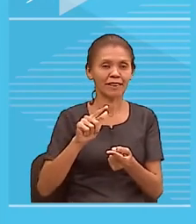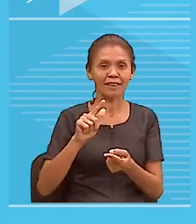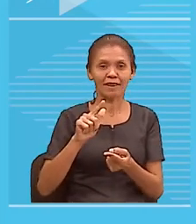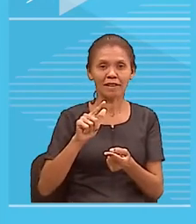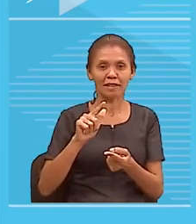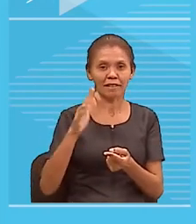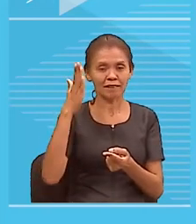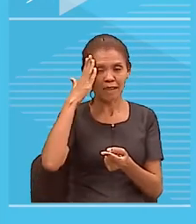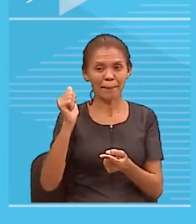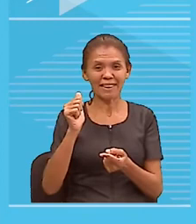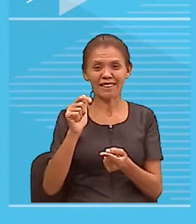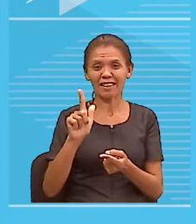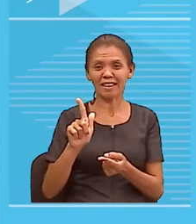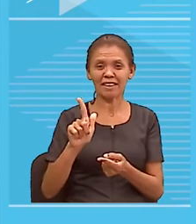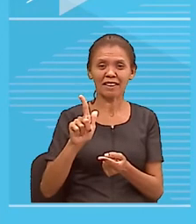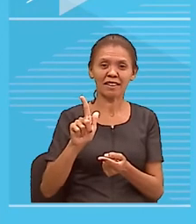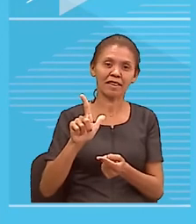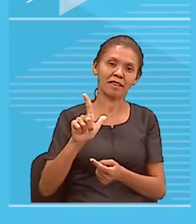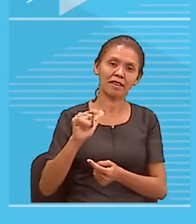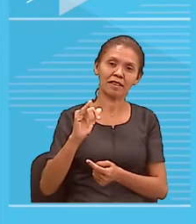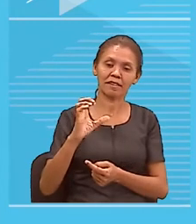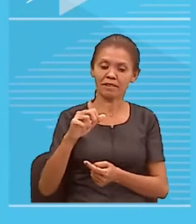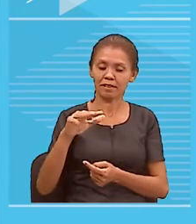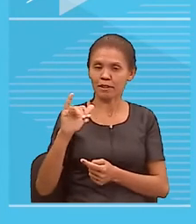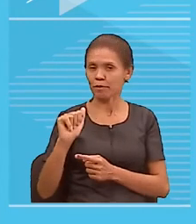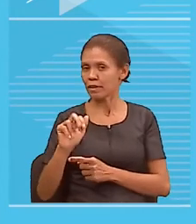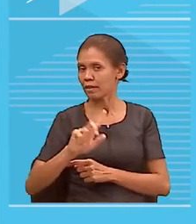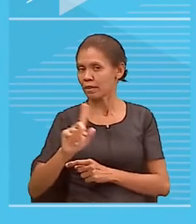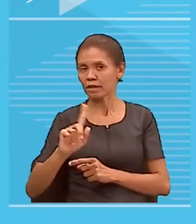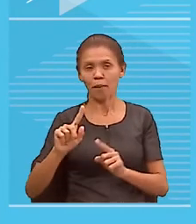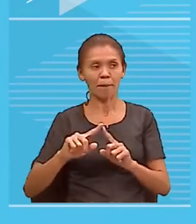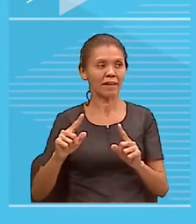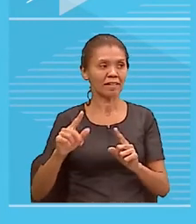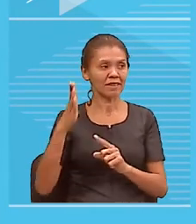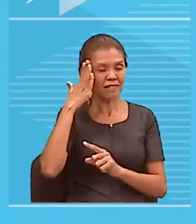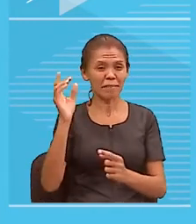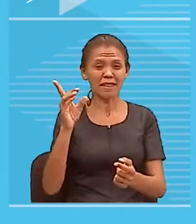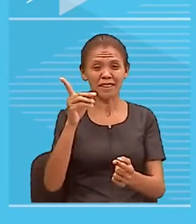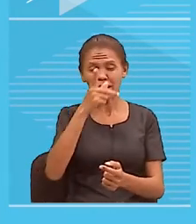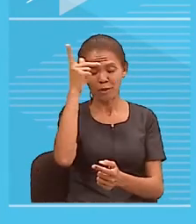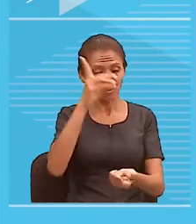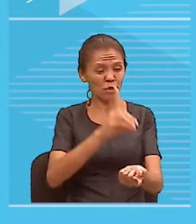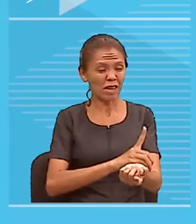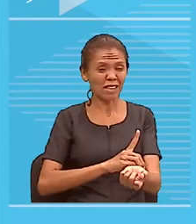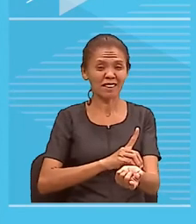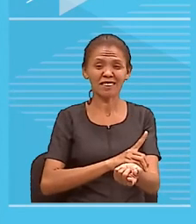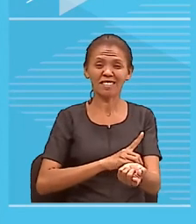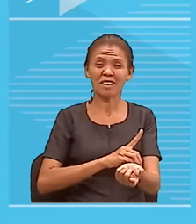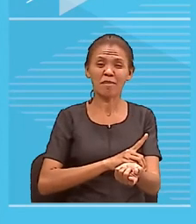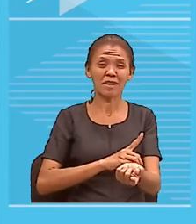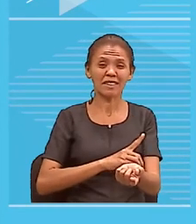para ter uma ideia de como o Diabetes que está ou como você está é para dar até um 180